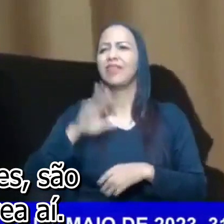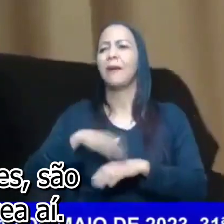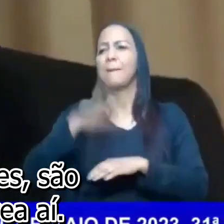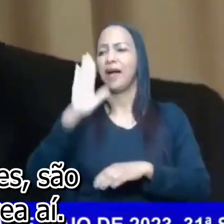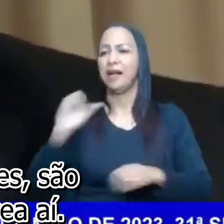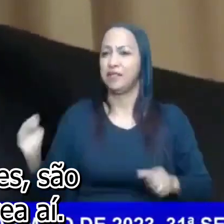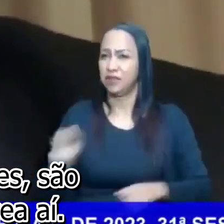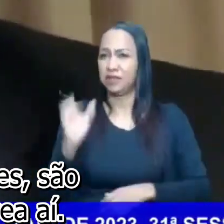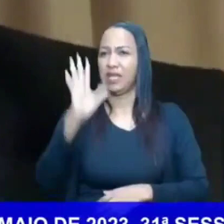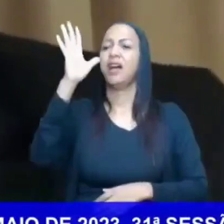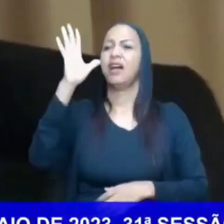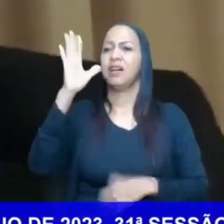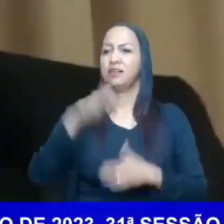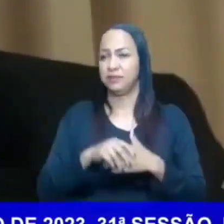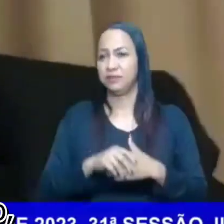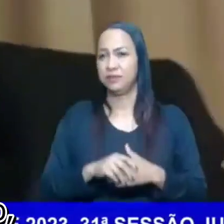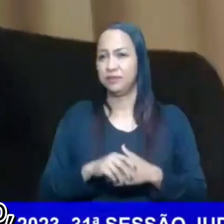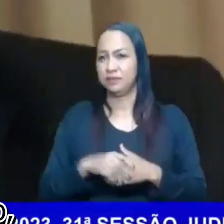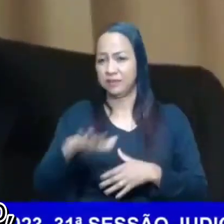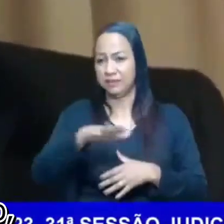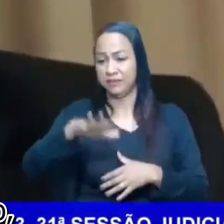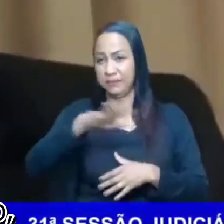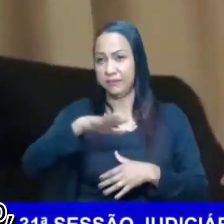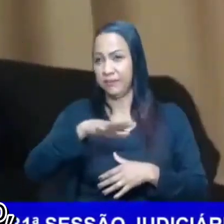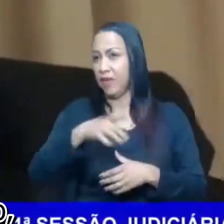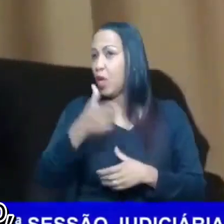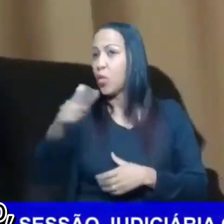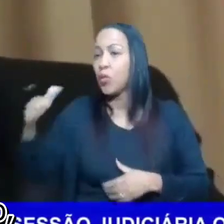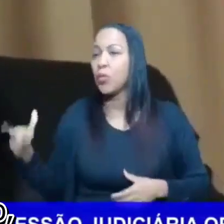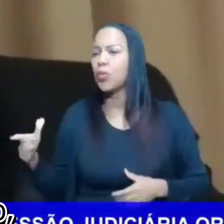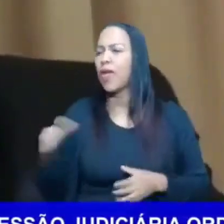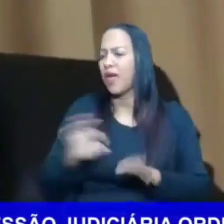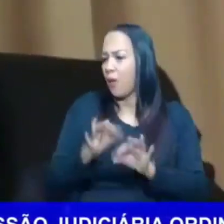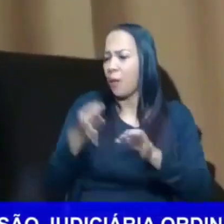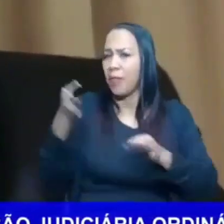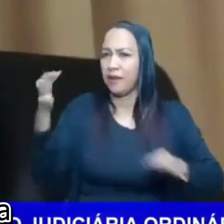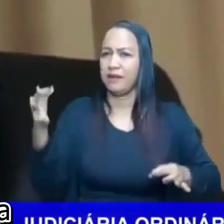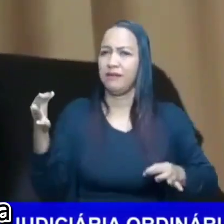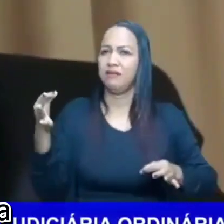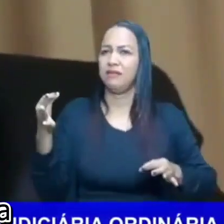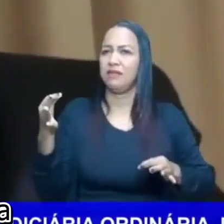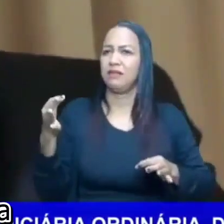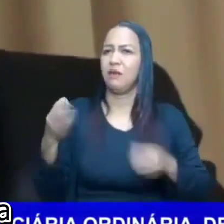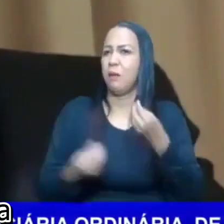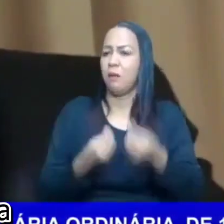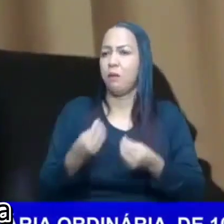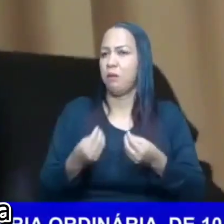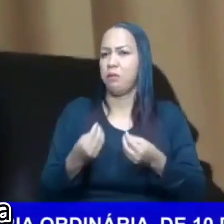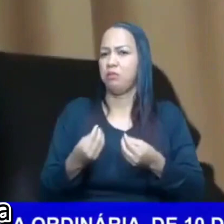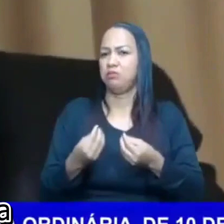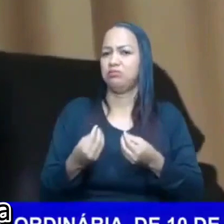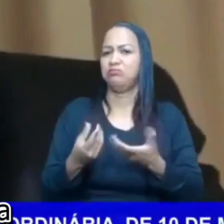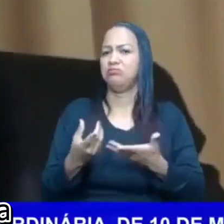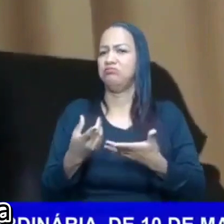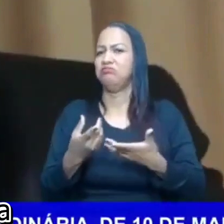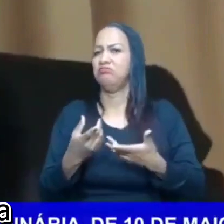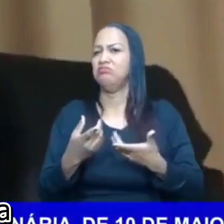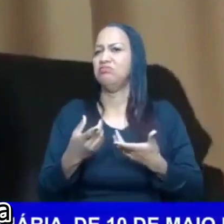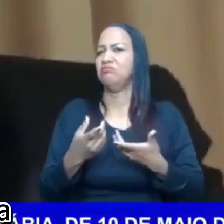lei do mercado nessa área aí. E não há como fazer um detalhamento ou uma